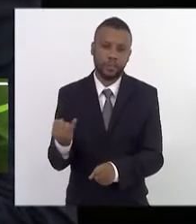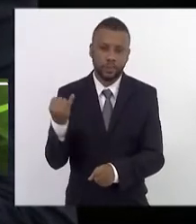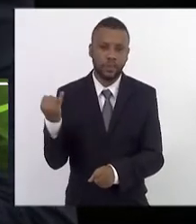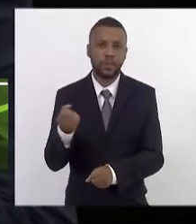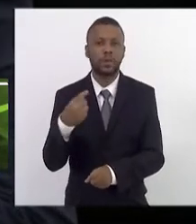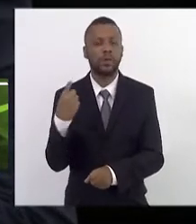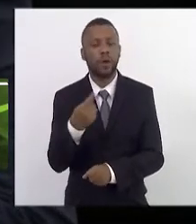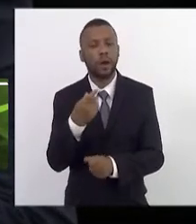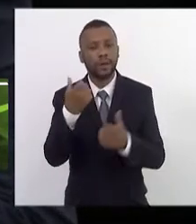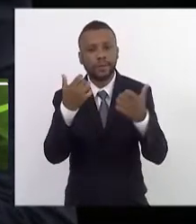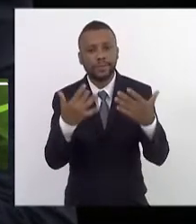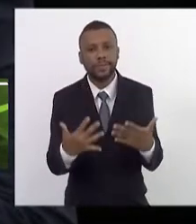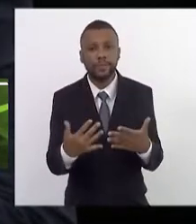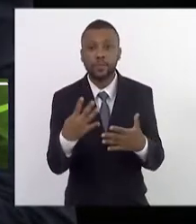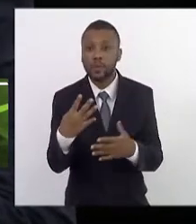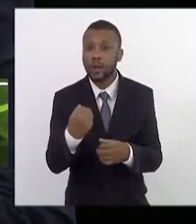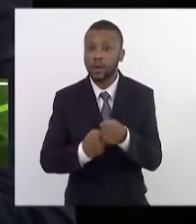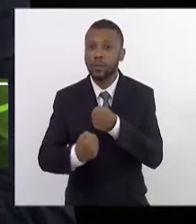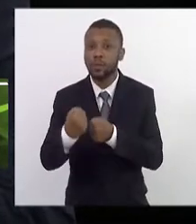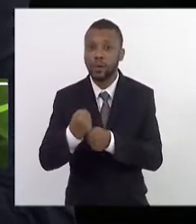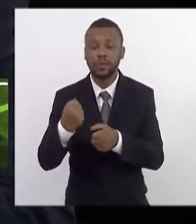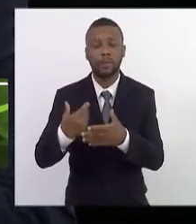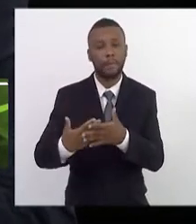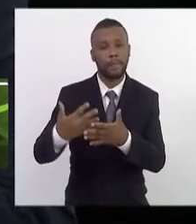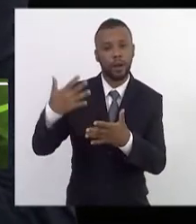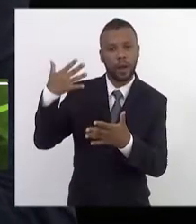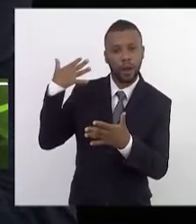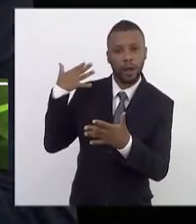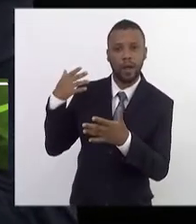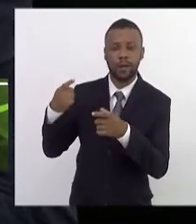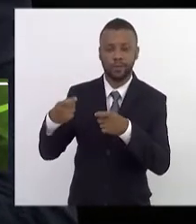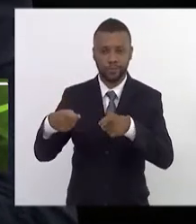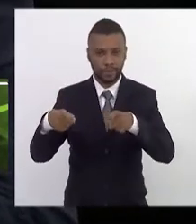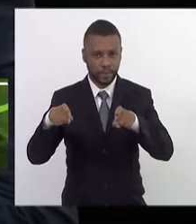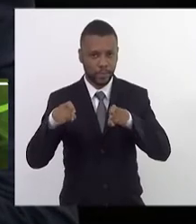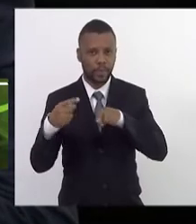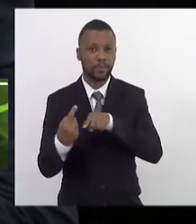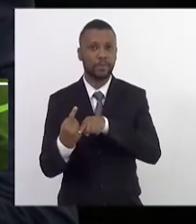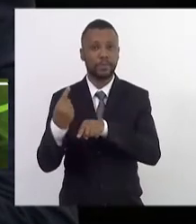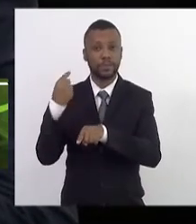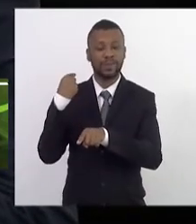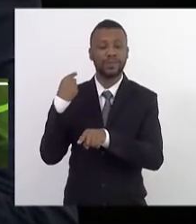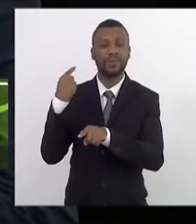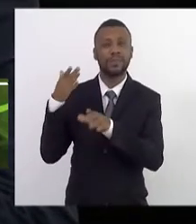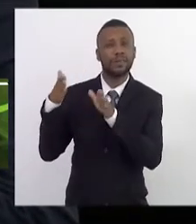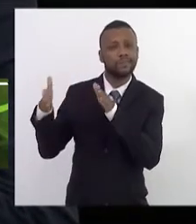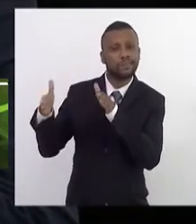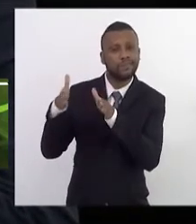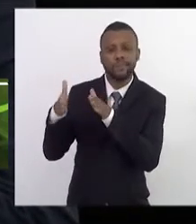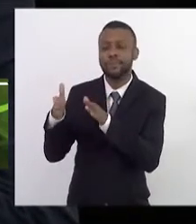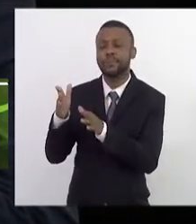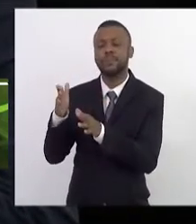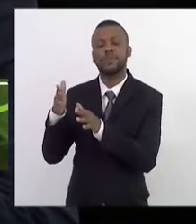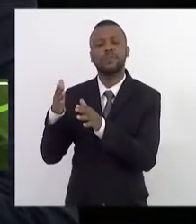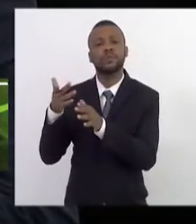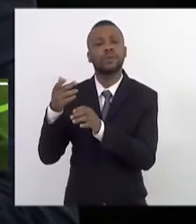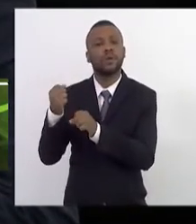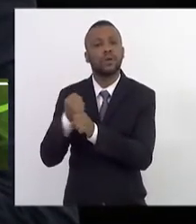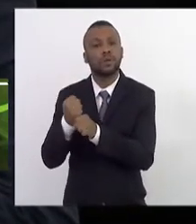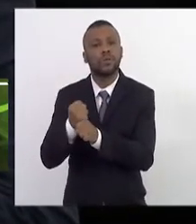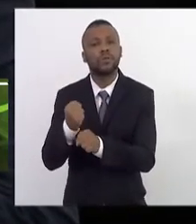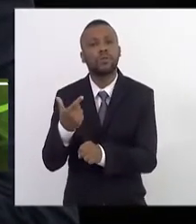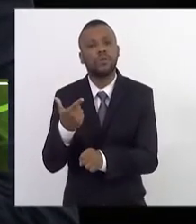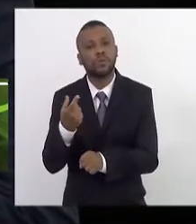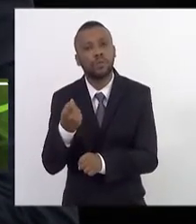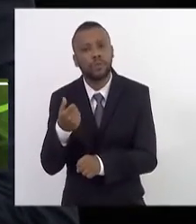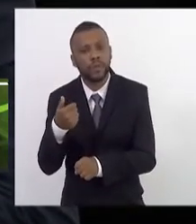nos quatro exercícios anteriores, e aí a gente remete até 2017, né, nós fomos